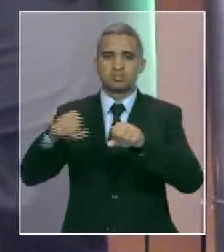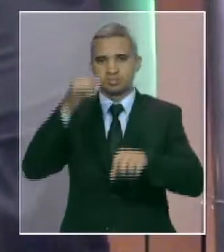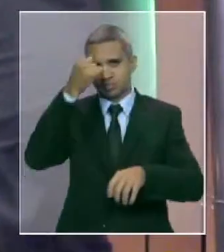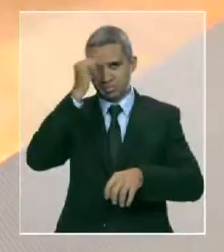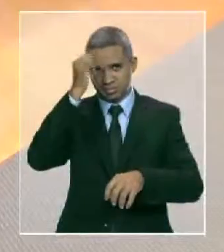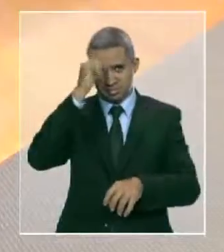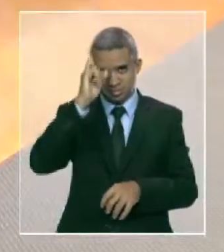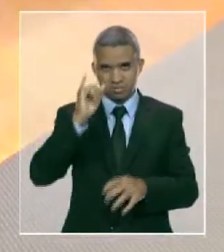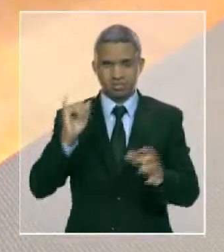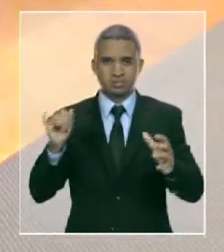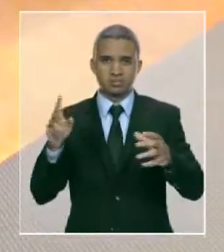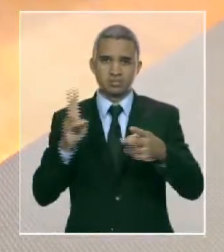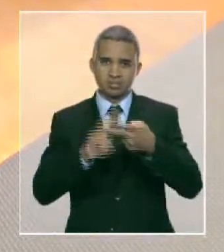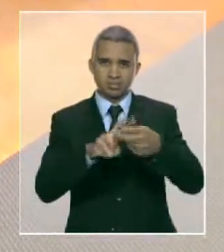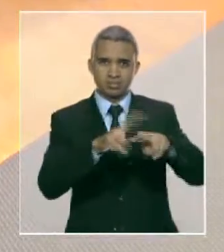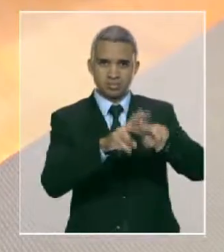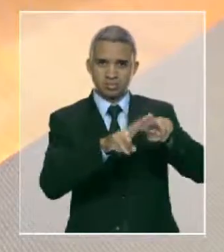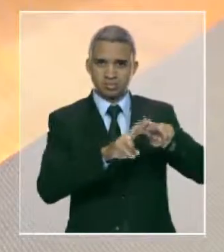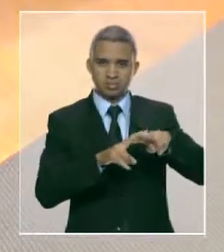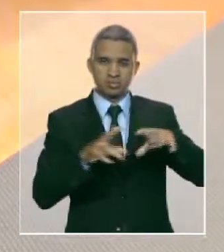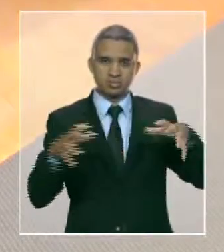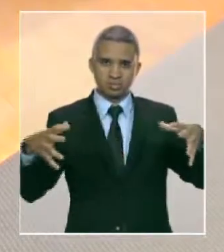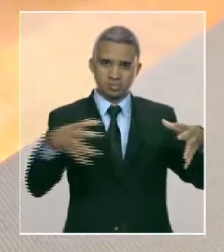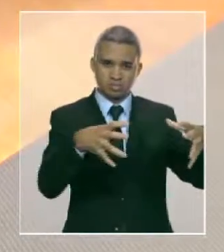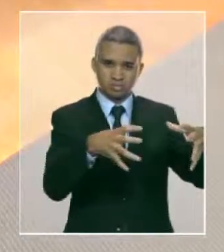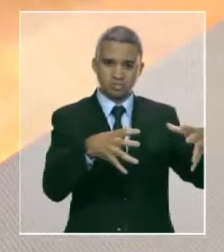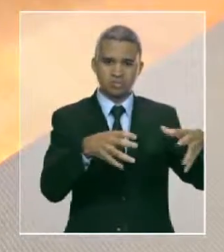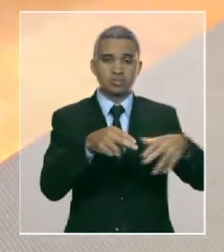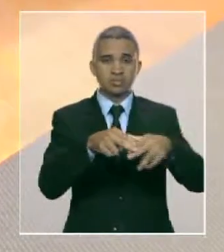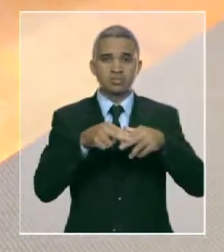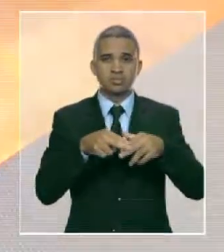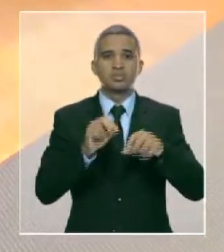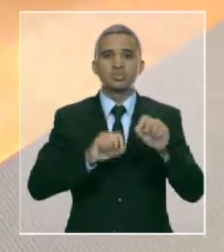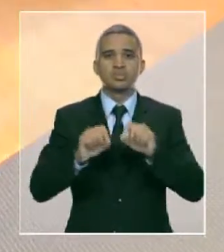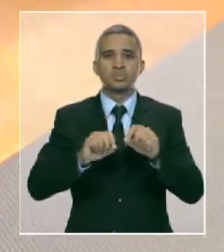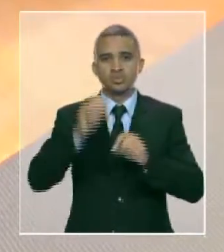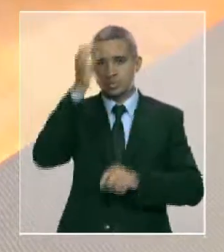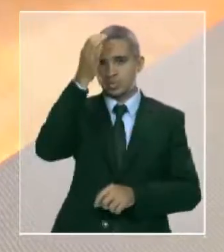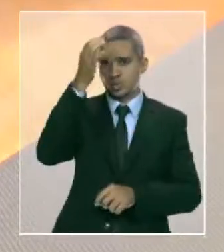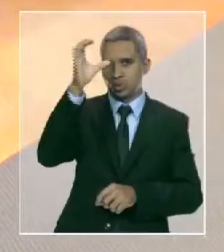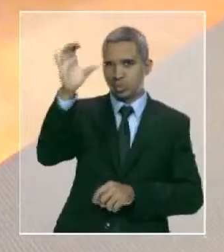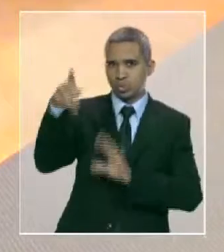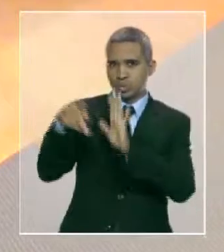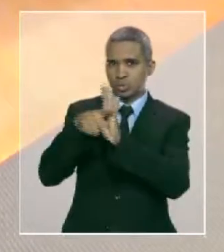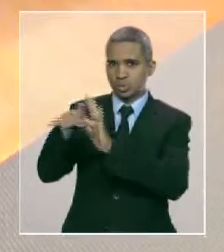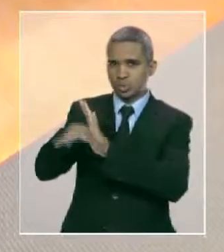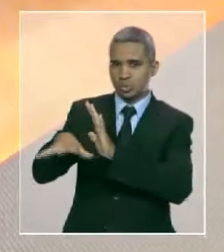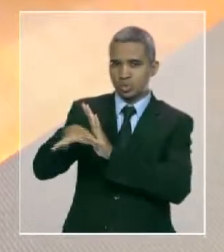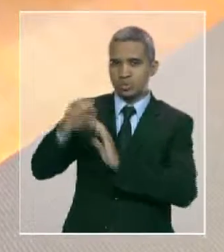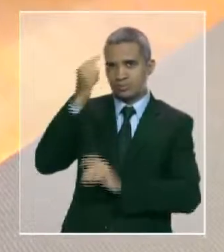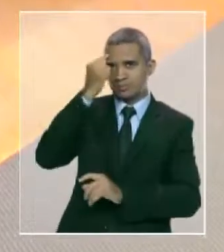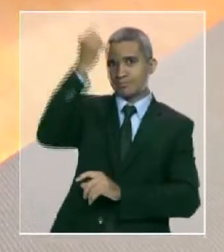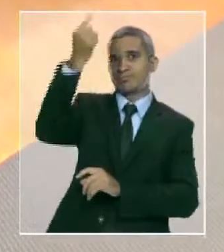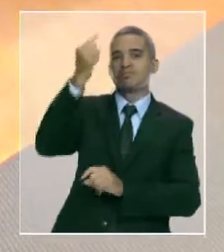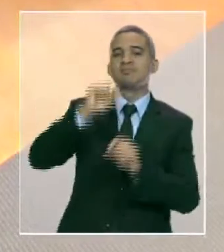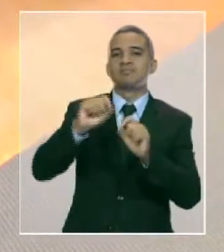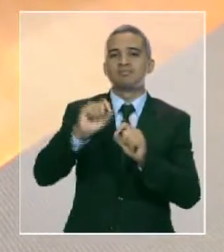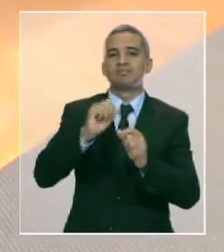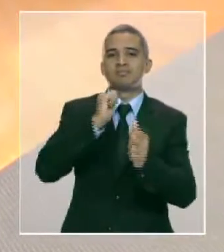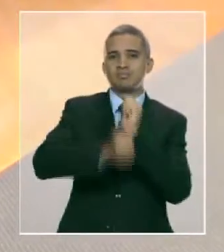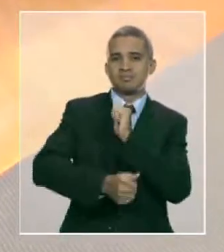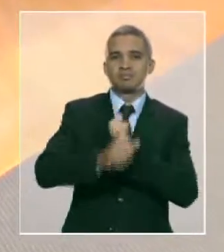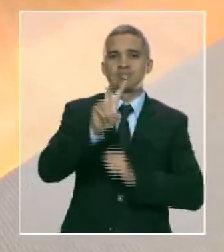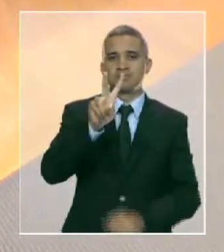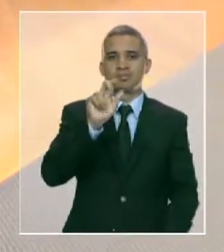atrás. Então, dali foi se observando o esporte, aquela cultura, e foi criado o esporte de vaquejada. Esporte